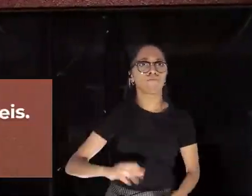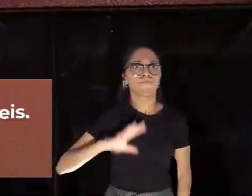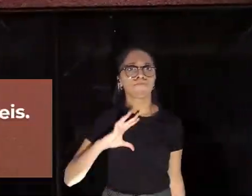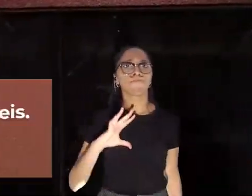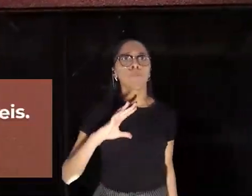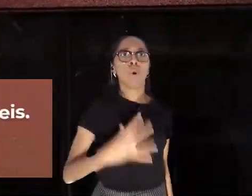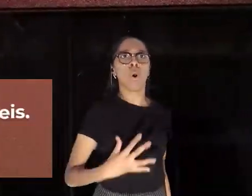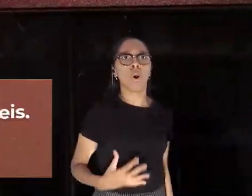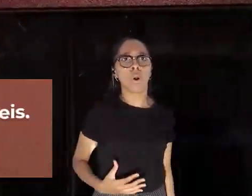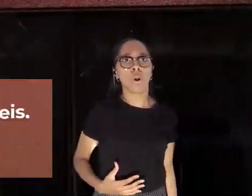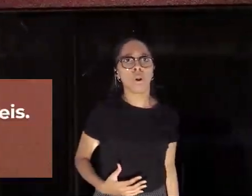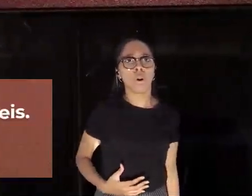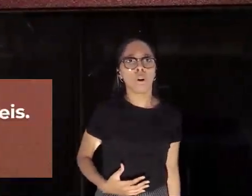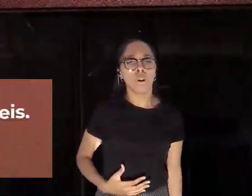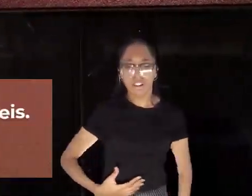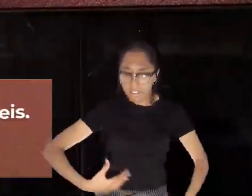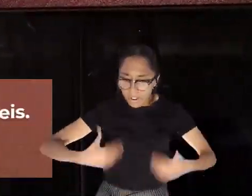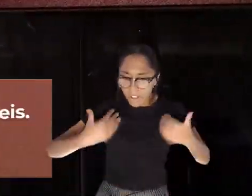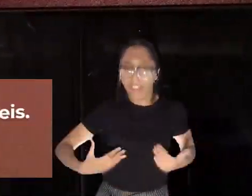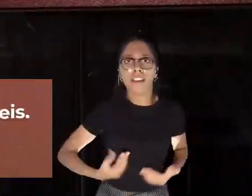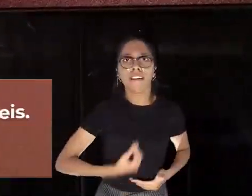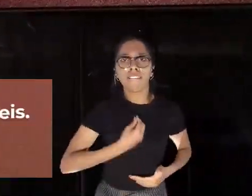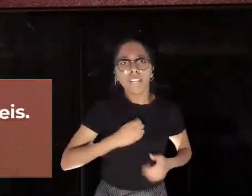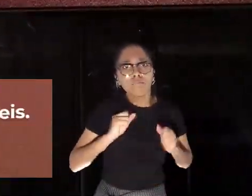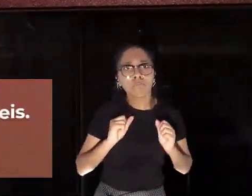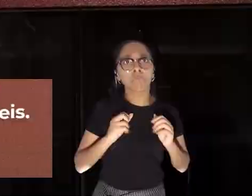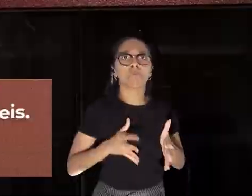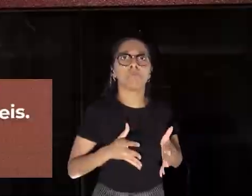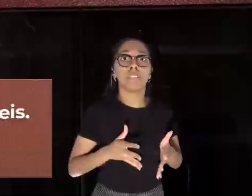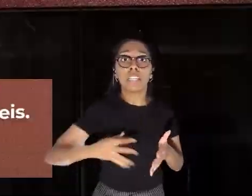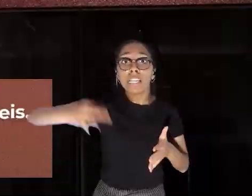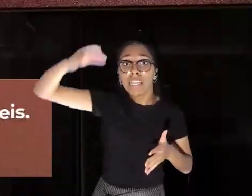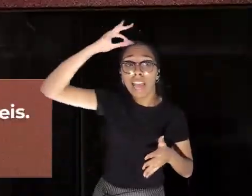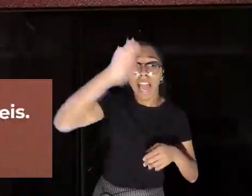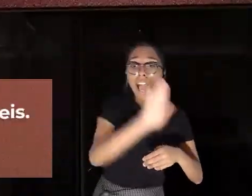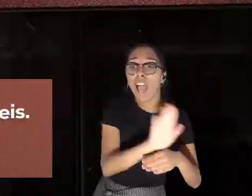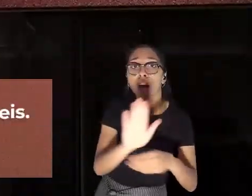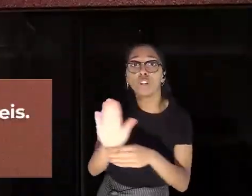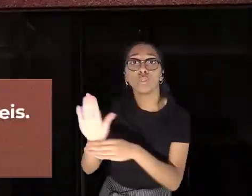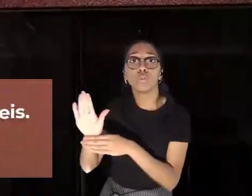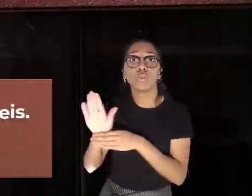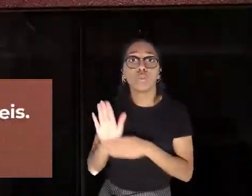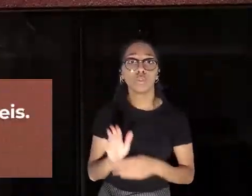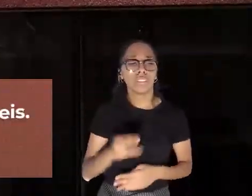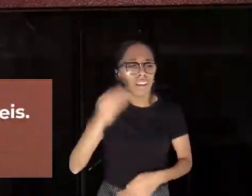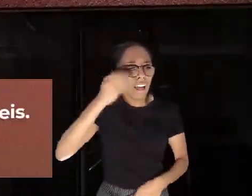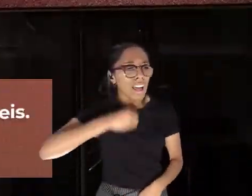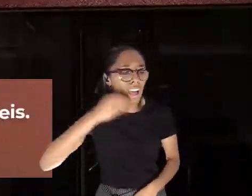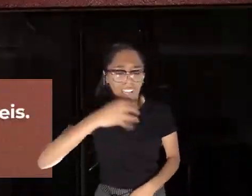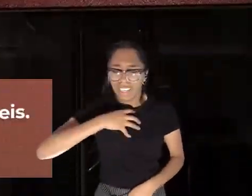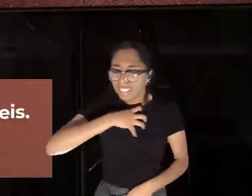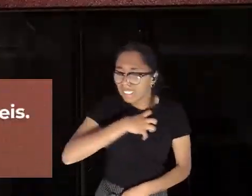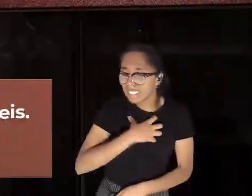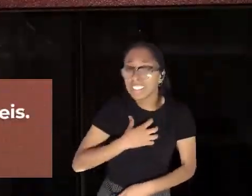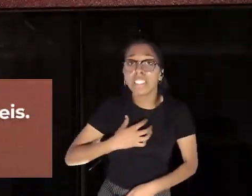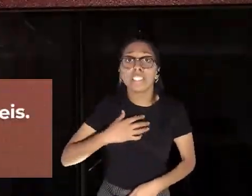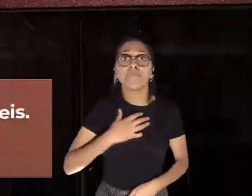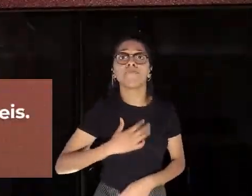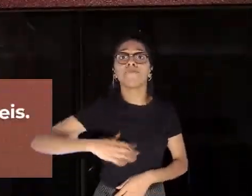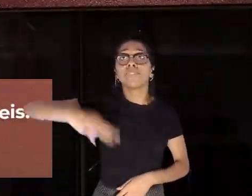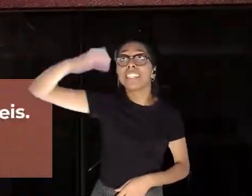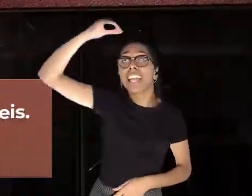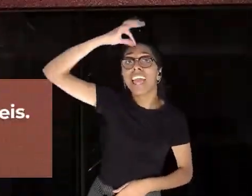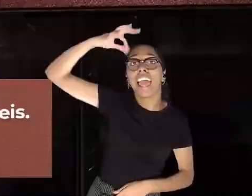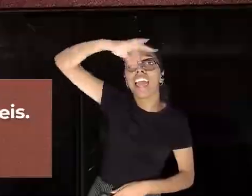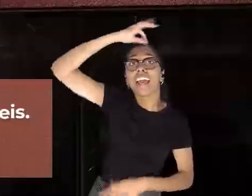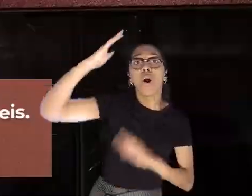esse Espírito que mora em mim, da mesma forma que o Espírito nos ajuda em nossa fraqueza, porque não sabemos como orar, mas o próprio